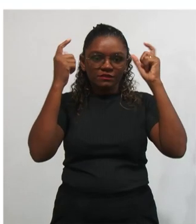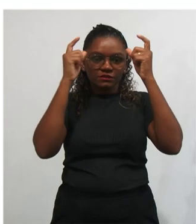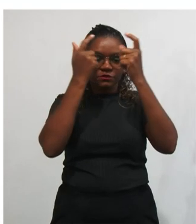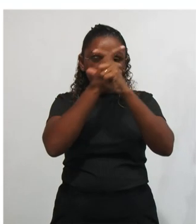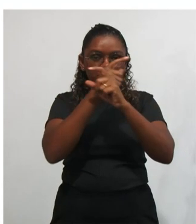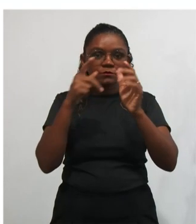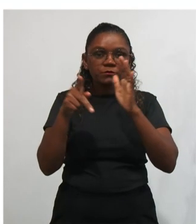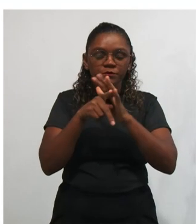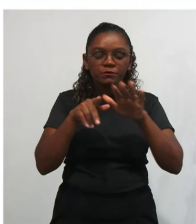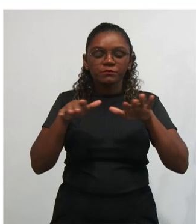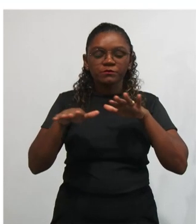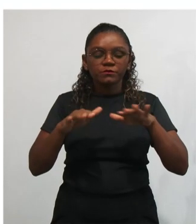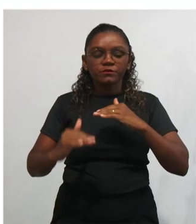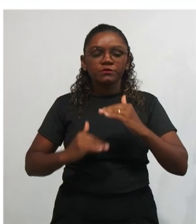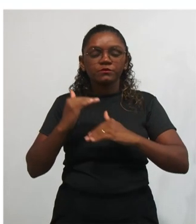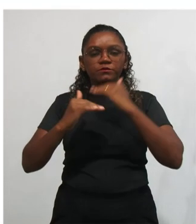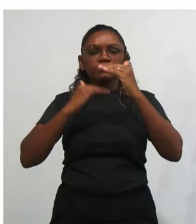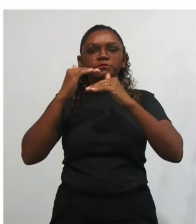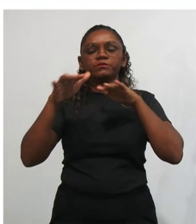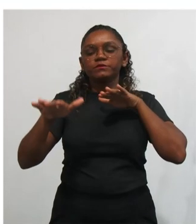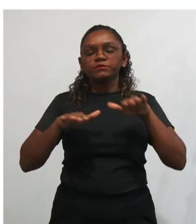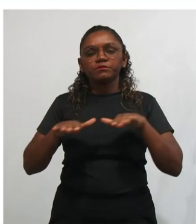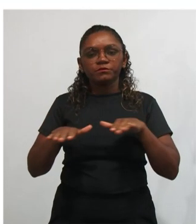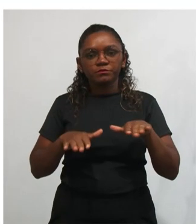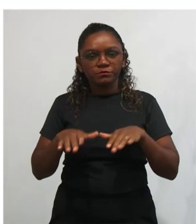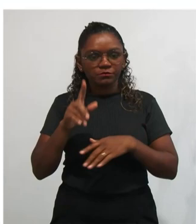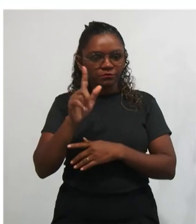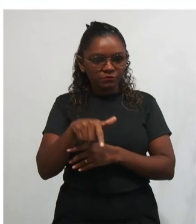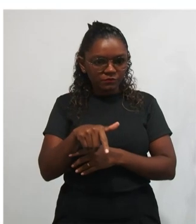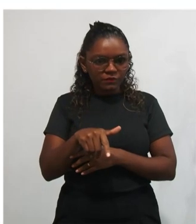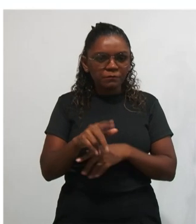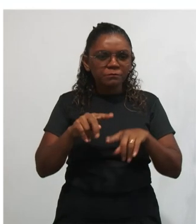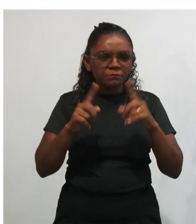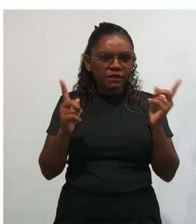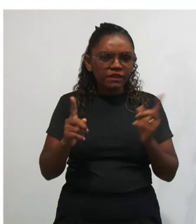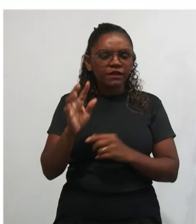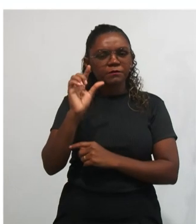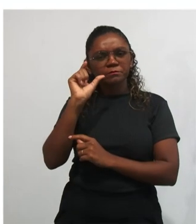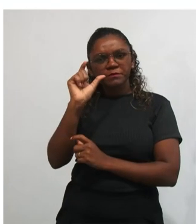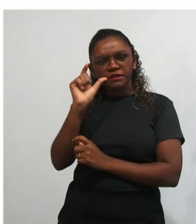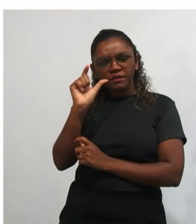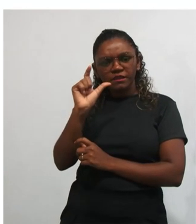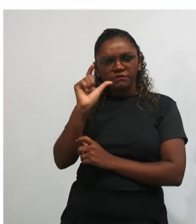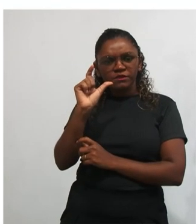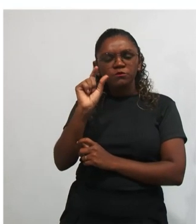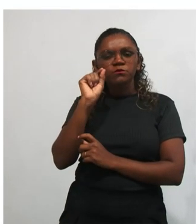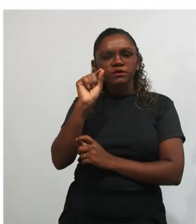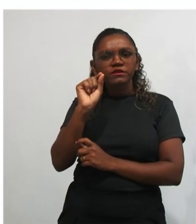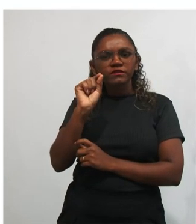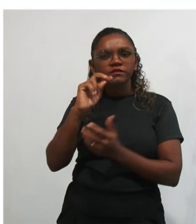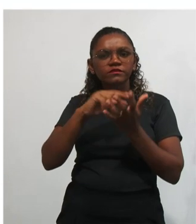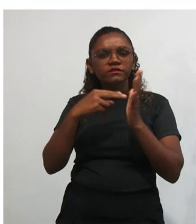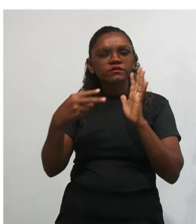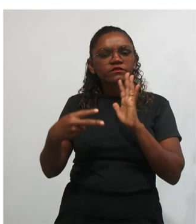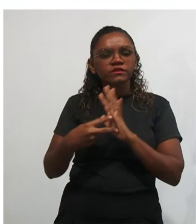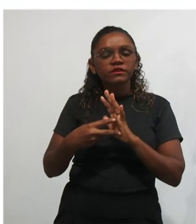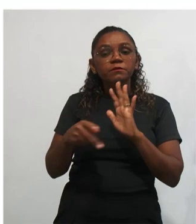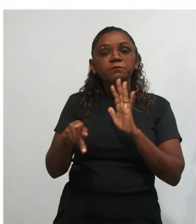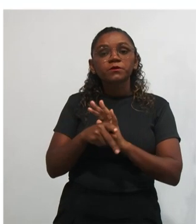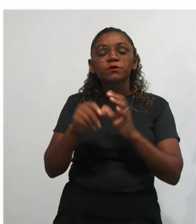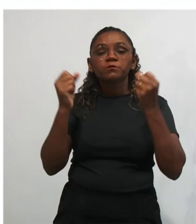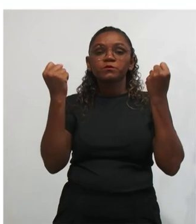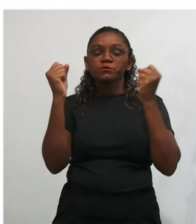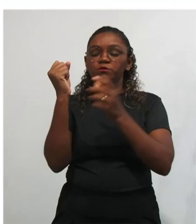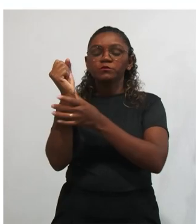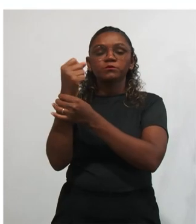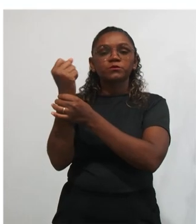coordenação então quando eu falo de transtorno de desenvolvimento de coordenação eu estou falando sobre a questão motora